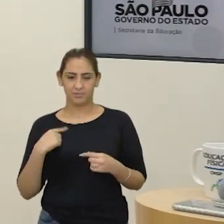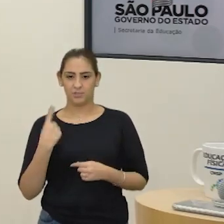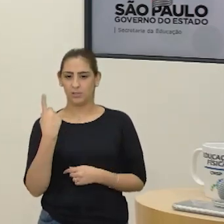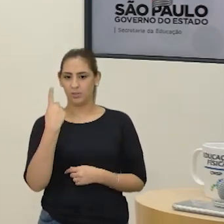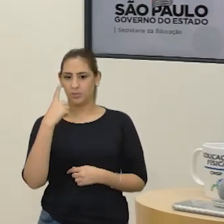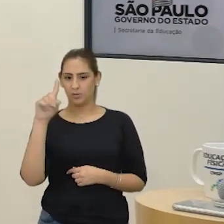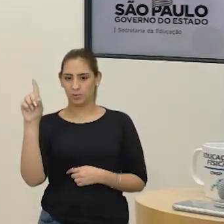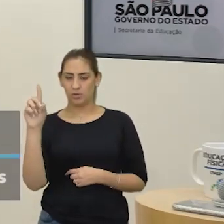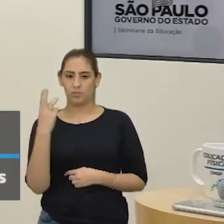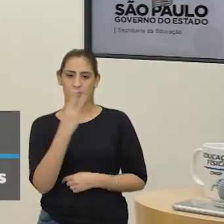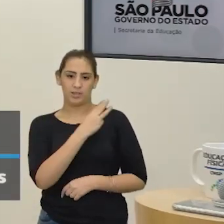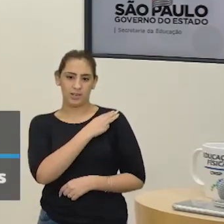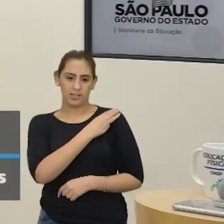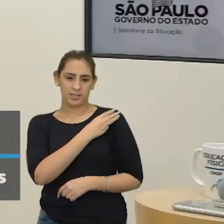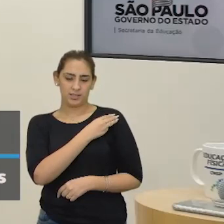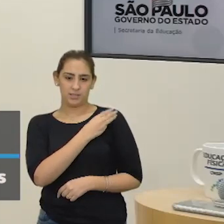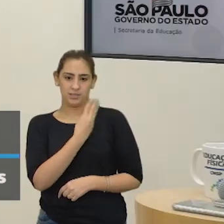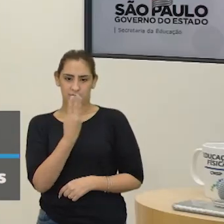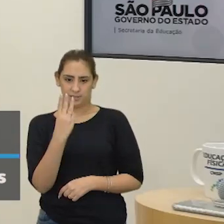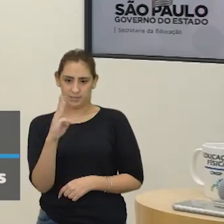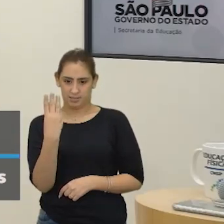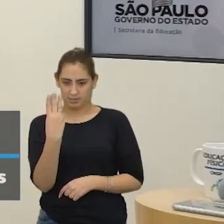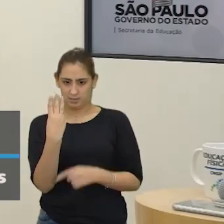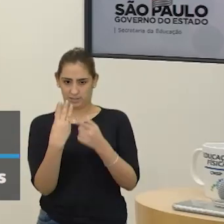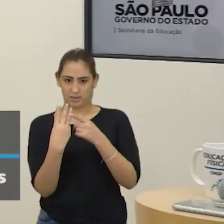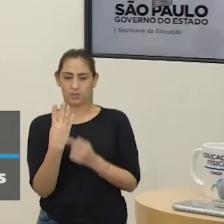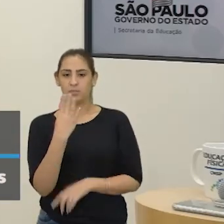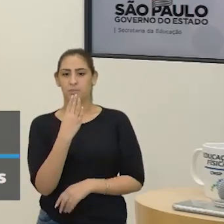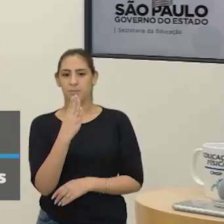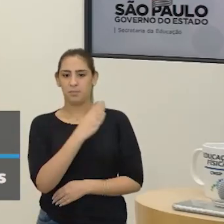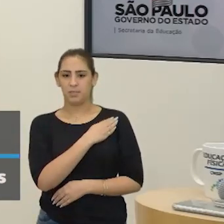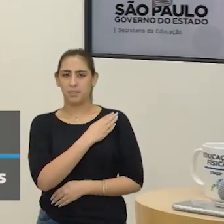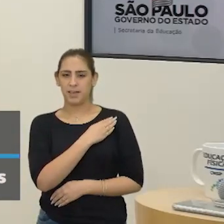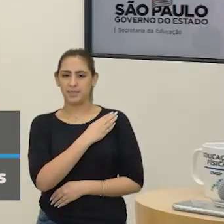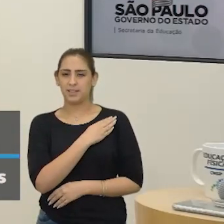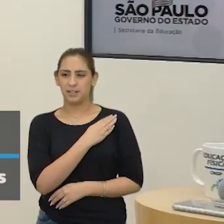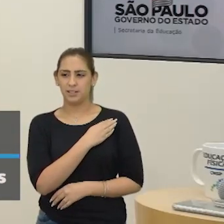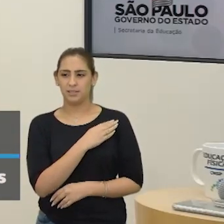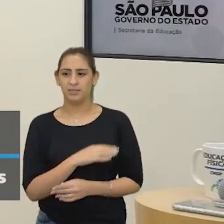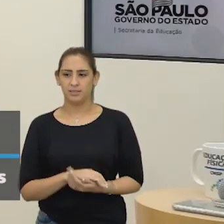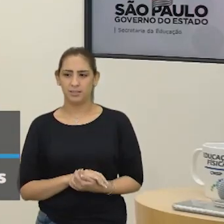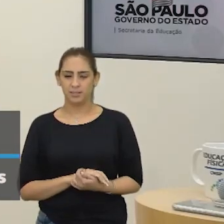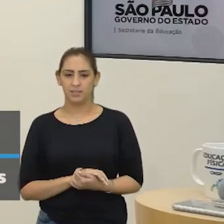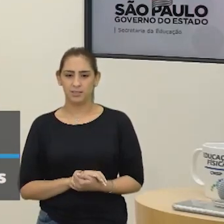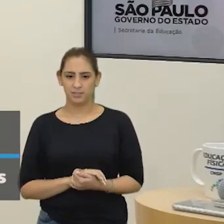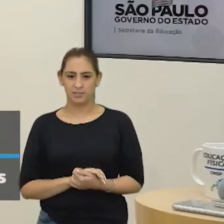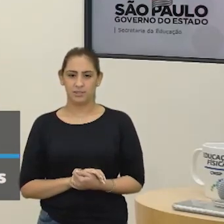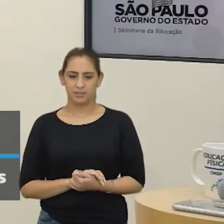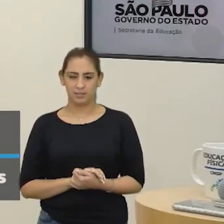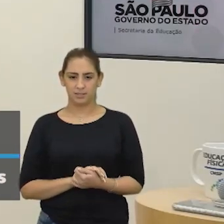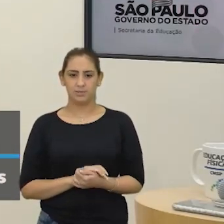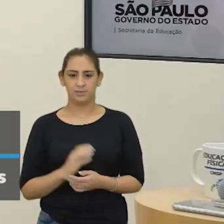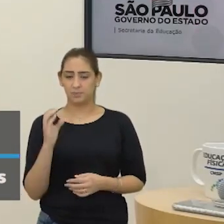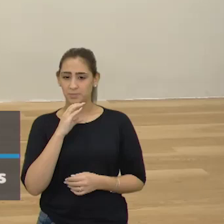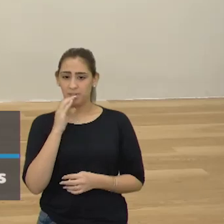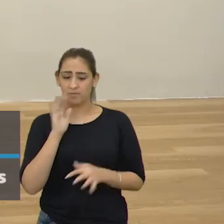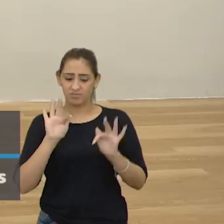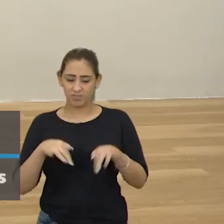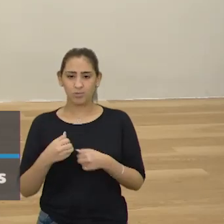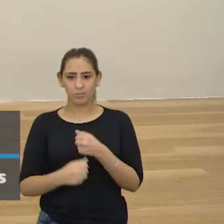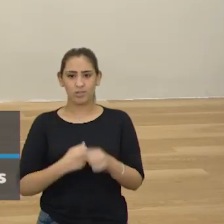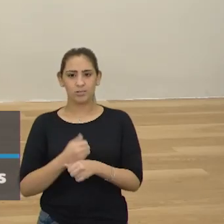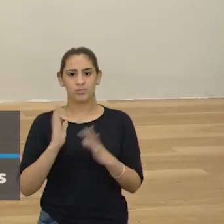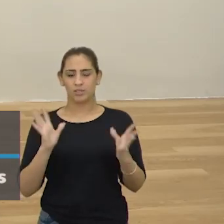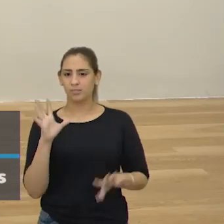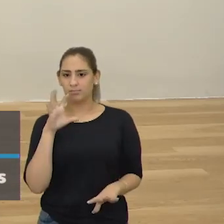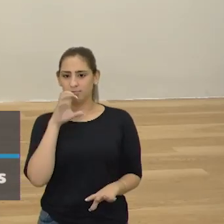aula do terceiro bimestre. Juliana, semana que vem, aula de quarto bimestre. Em breve, final do ano.